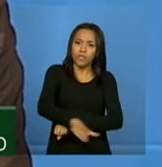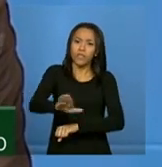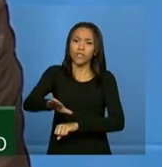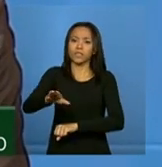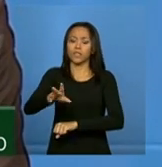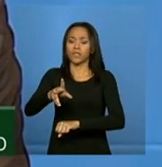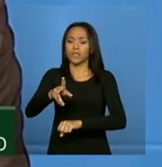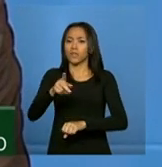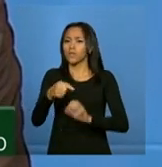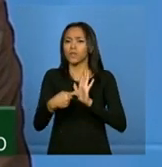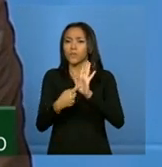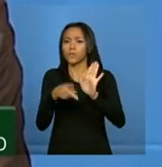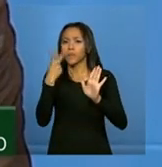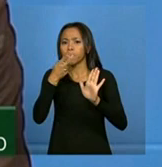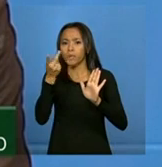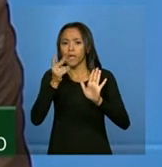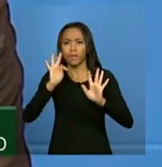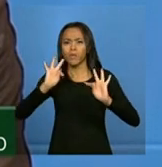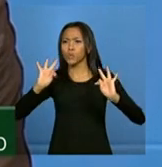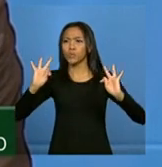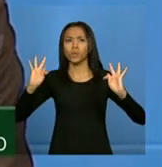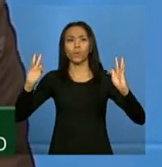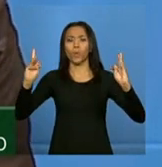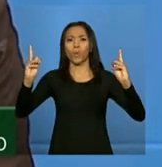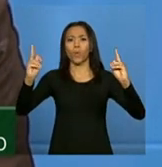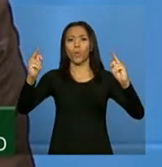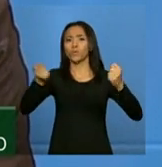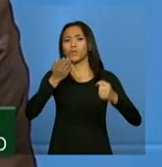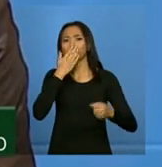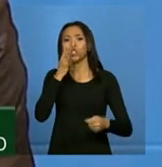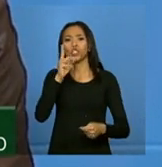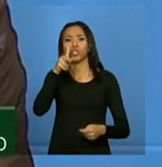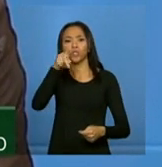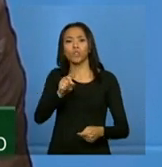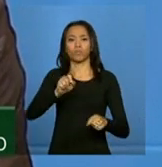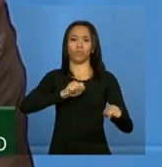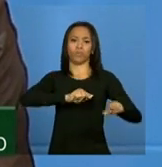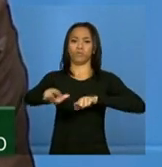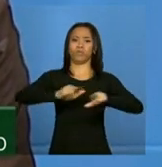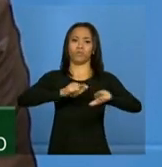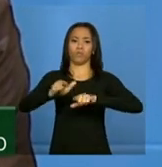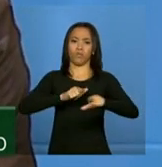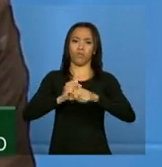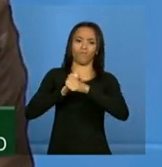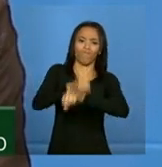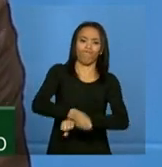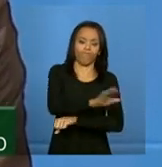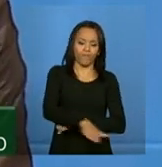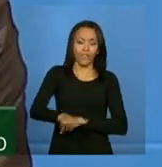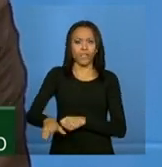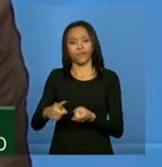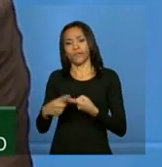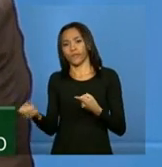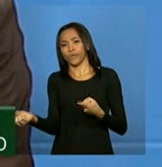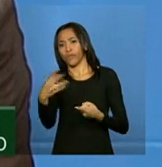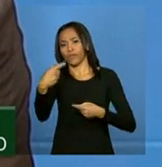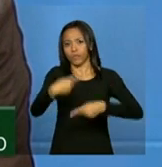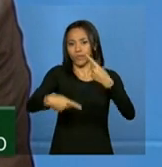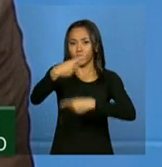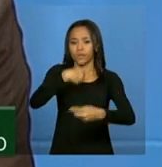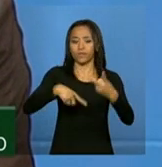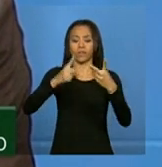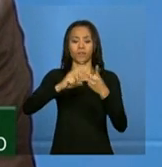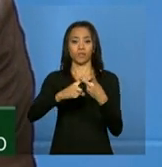devemos voltar nossa atenção para todos os tipos de trabalho infantil, através de novas políticas, através de diálogo